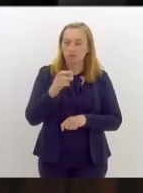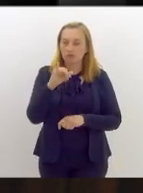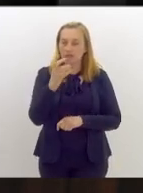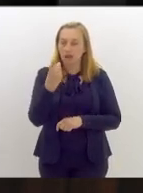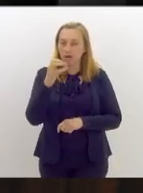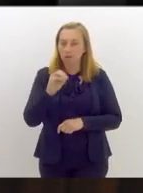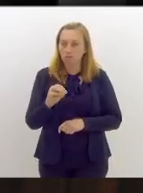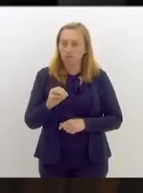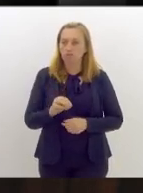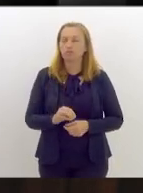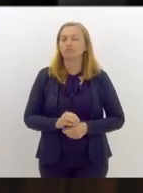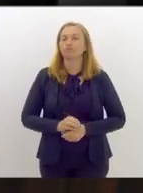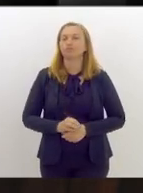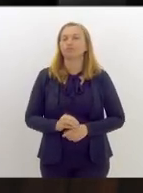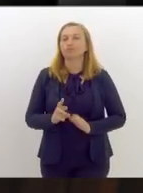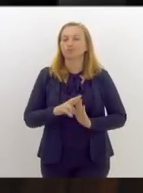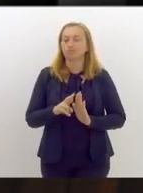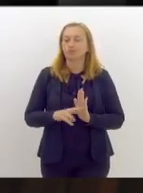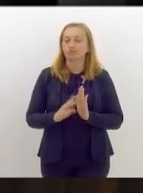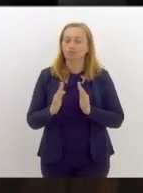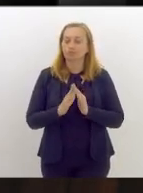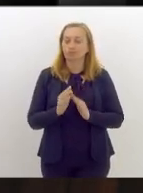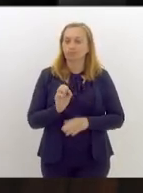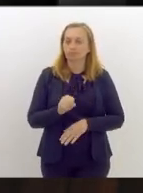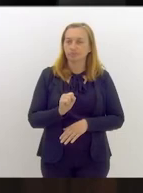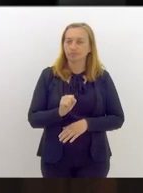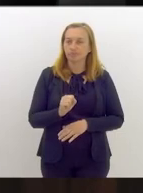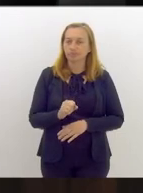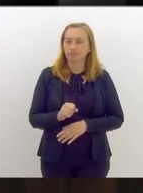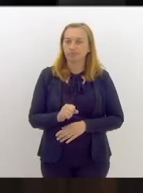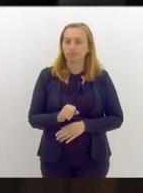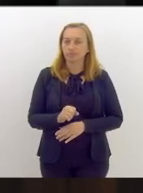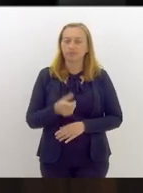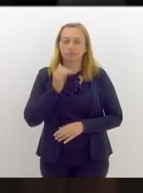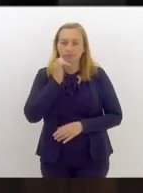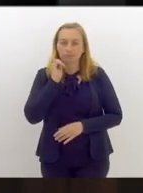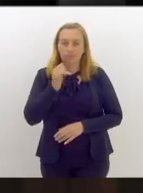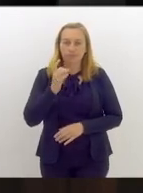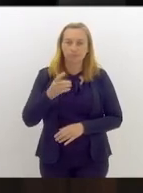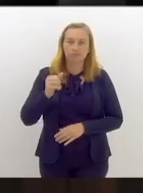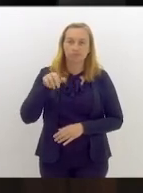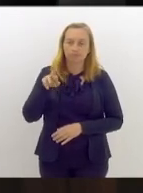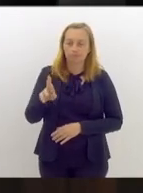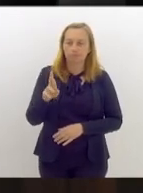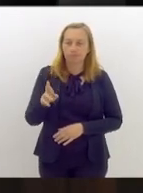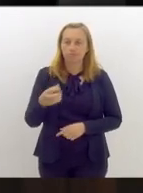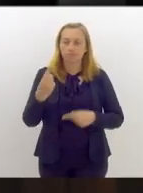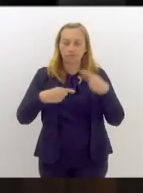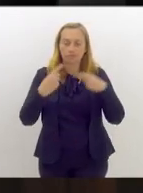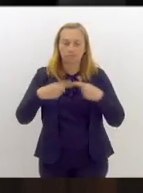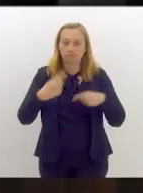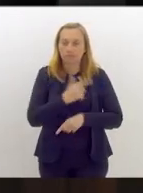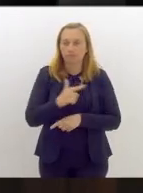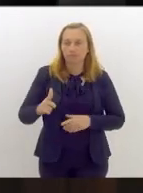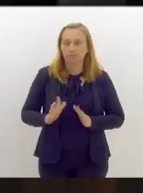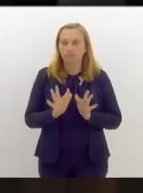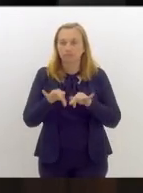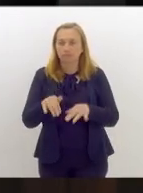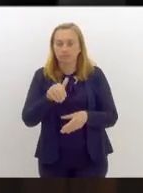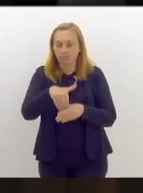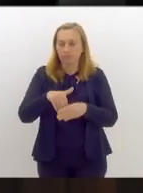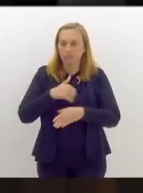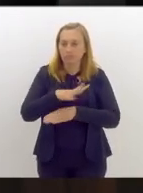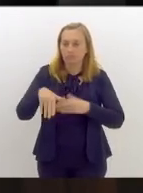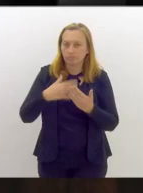Padilha de Castro. Parecida Comissão de Normas Internas e Proporções Externas, favorável. Relator Rosenberg Reis. Em discussão, não havendo o que queira discutir, encerrada a